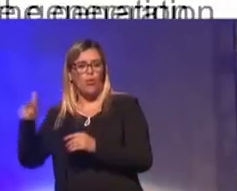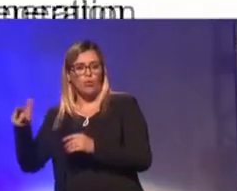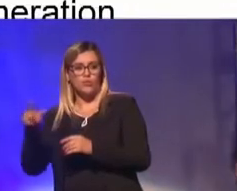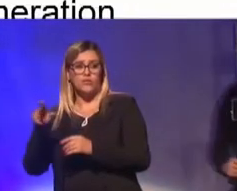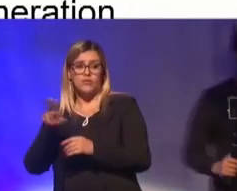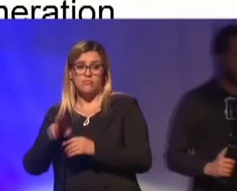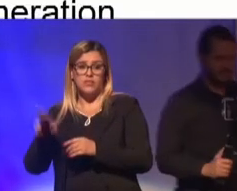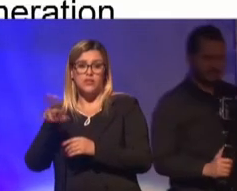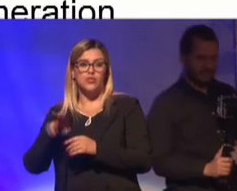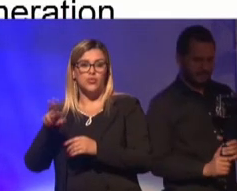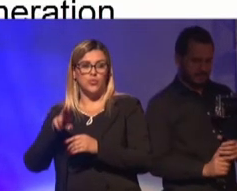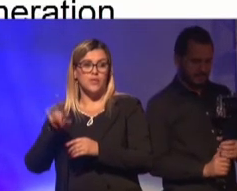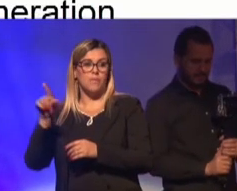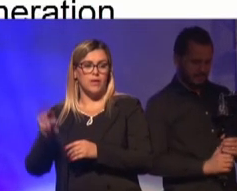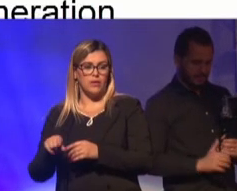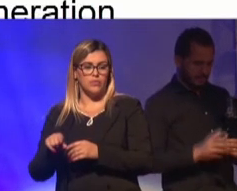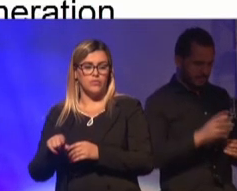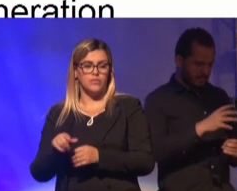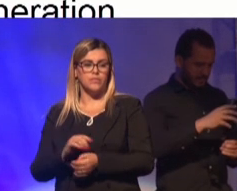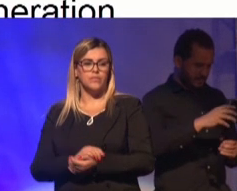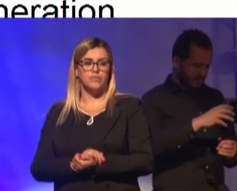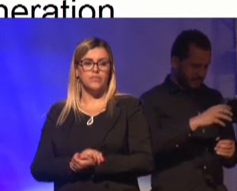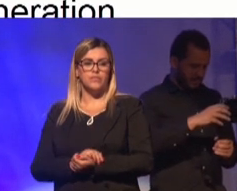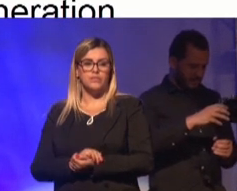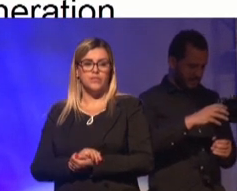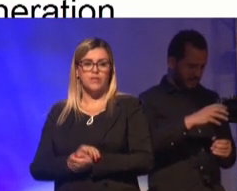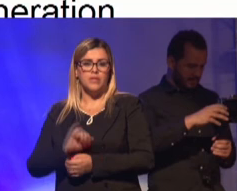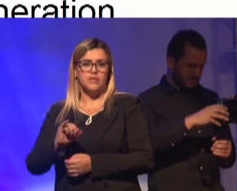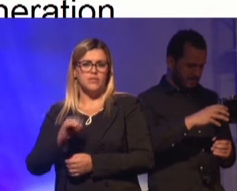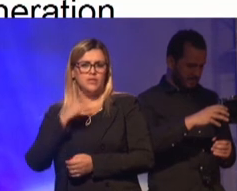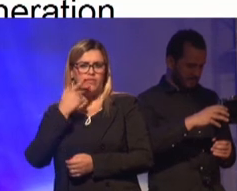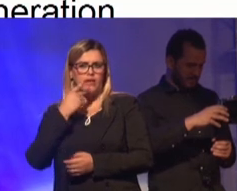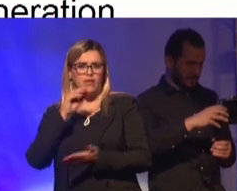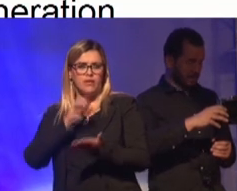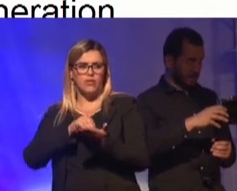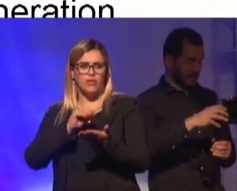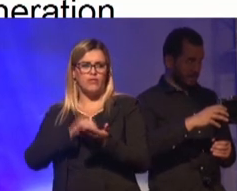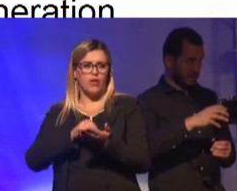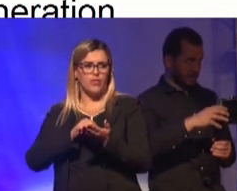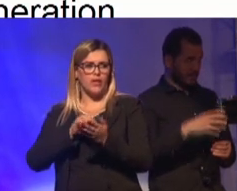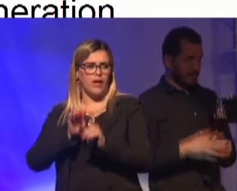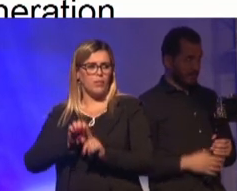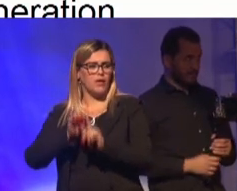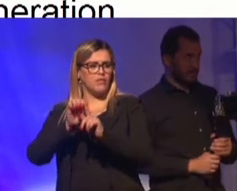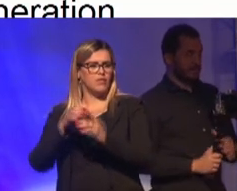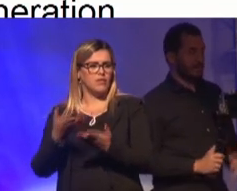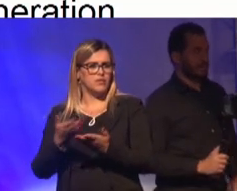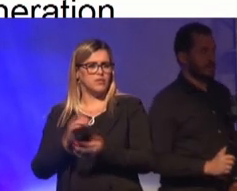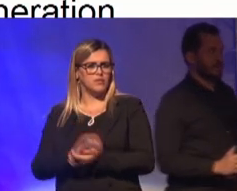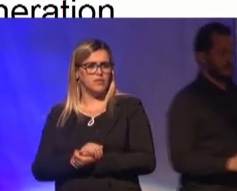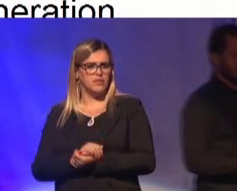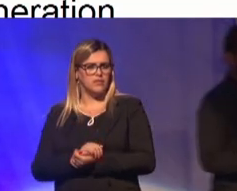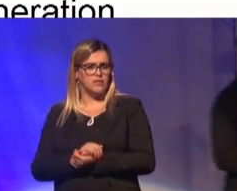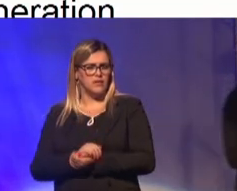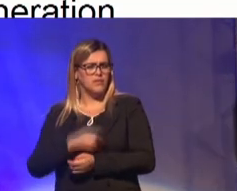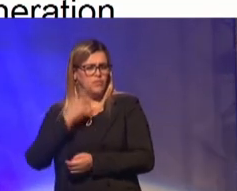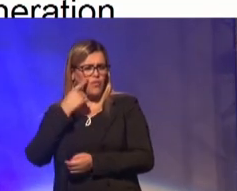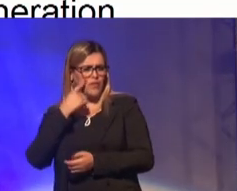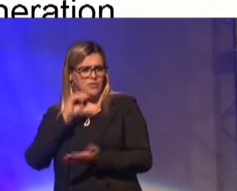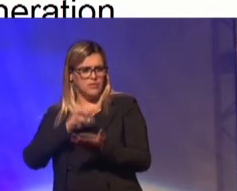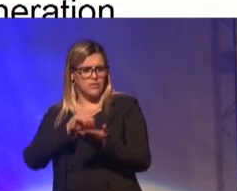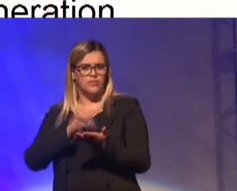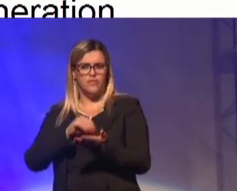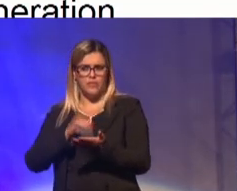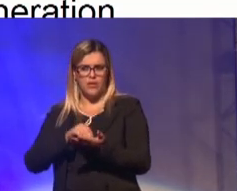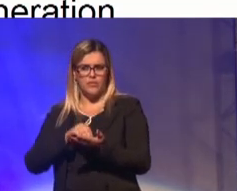gente realmente tem utilizado menos. Bom, mas se a gente fala, então, que o que falta é evidência, vamos ver se realmente falta,